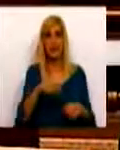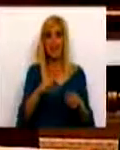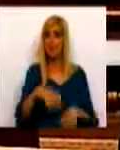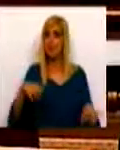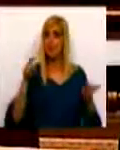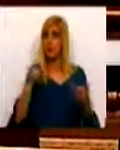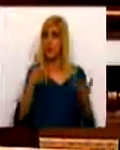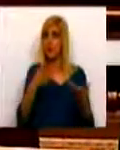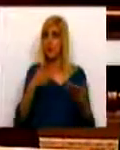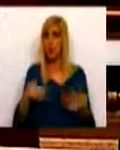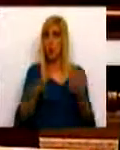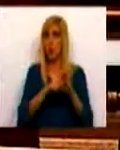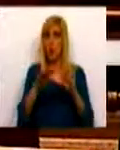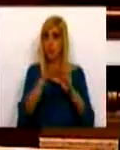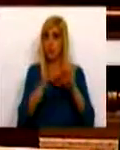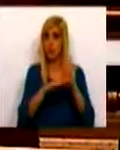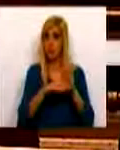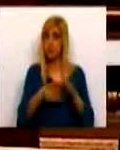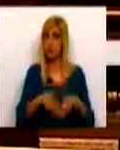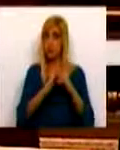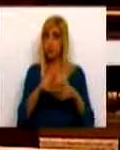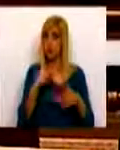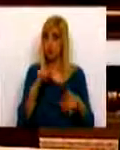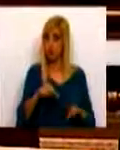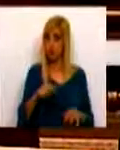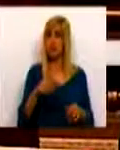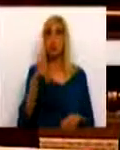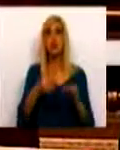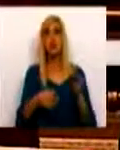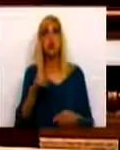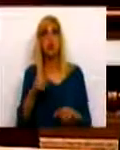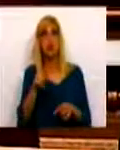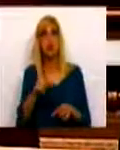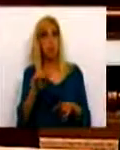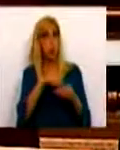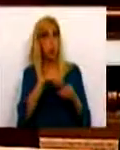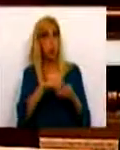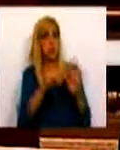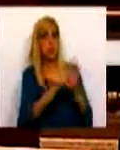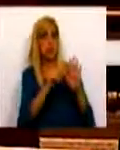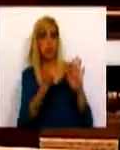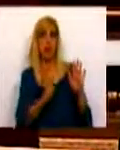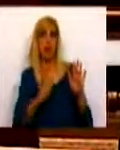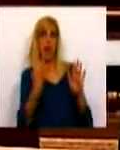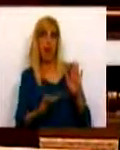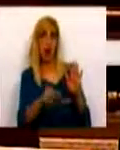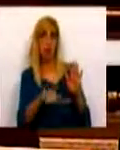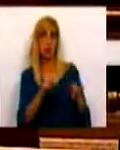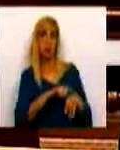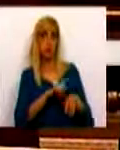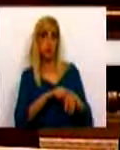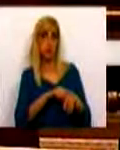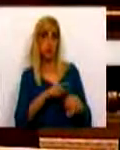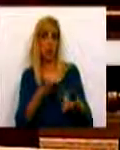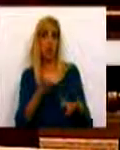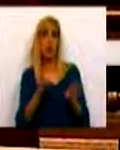de programação das infraestruturas da Justiça. No quadro dessa lei estão identificados os timings e os